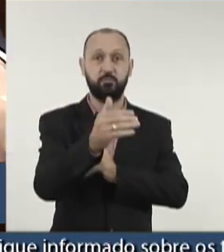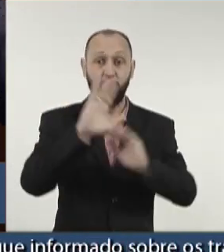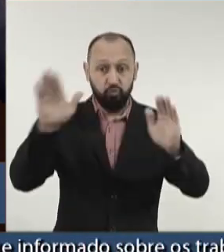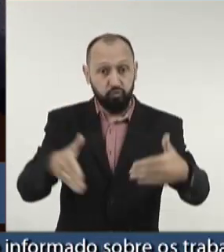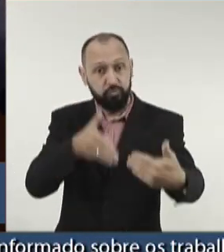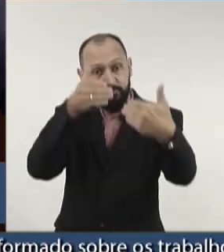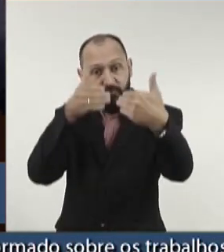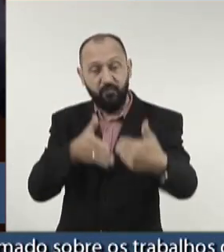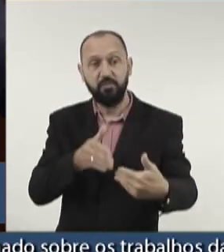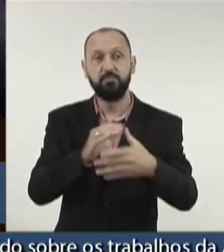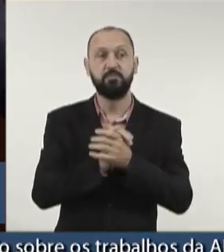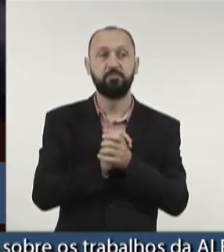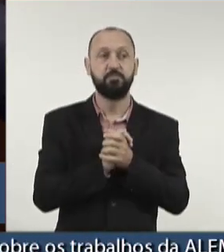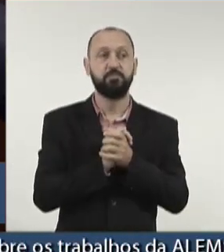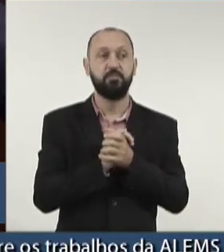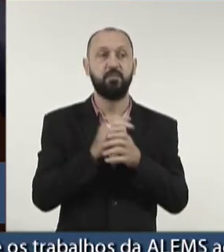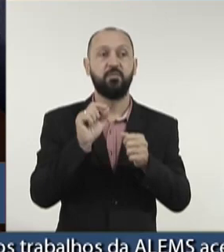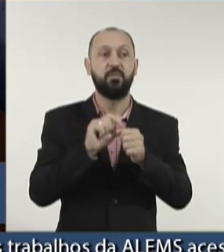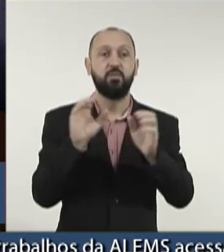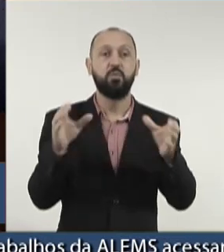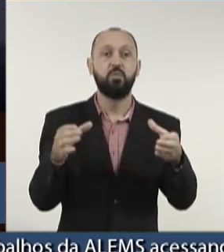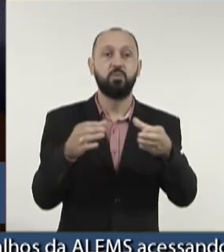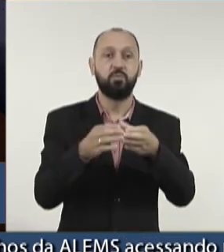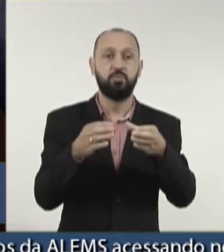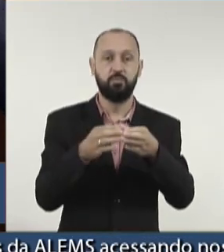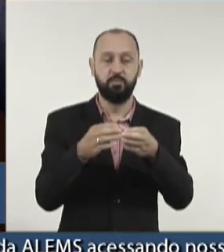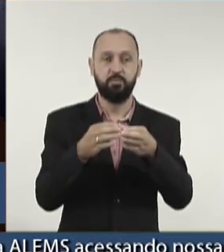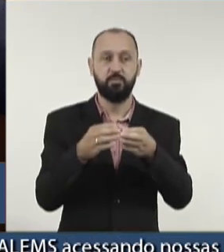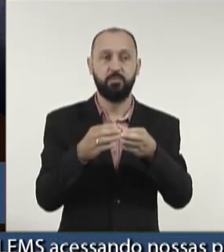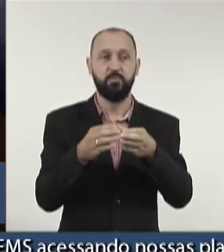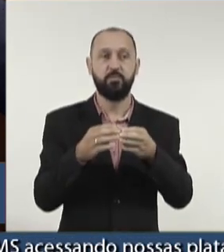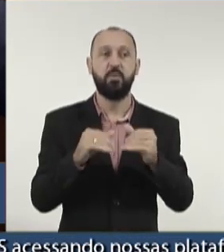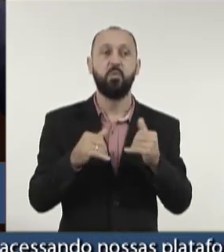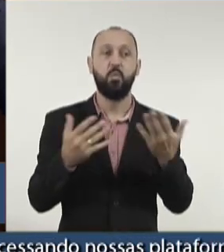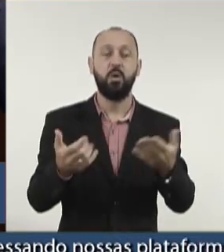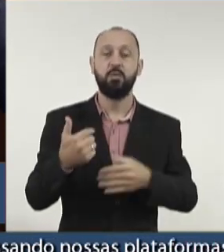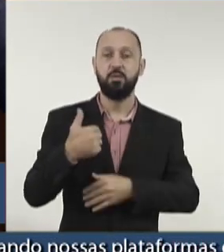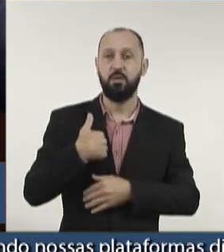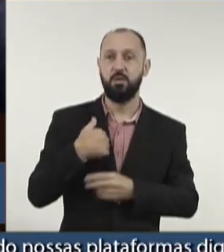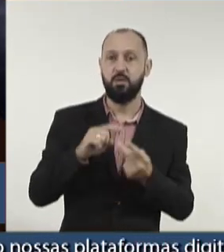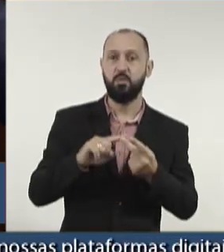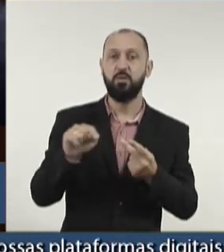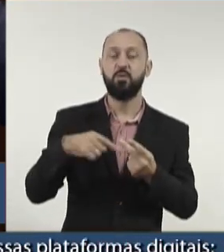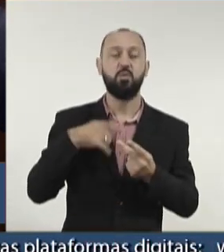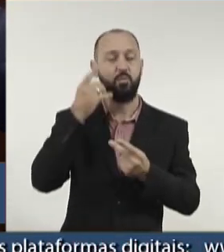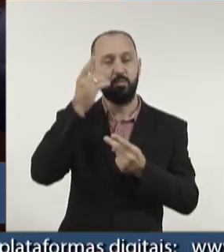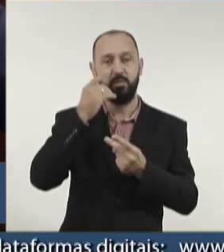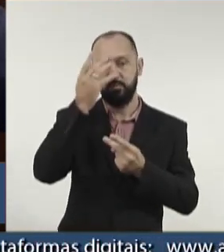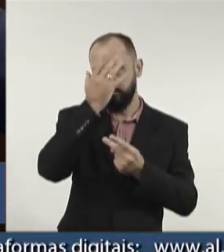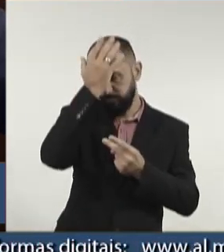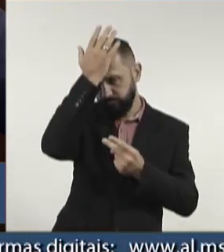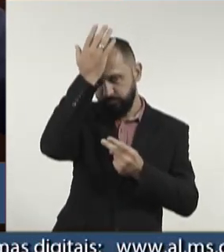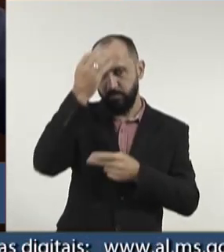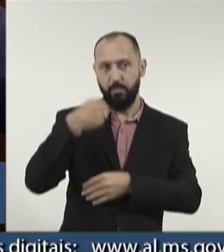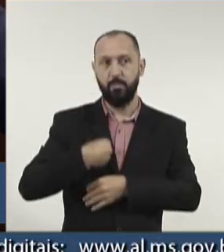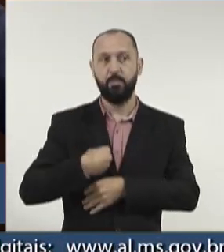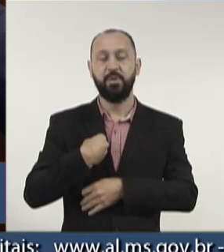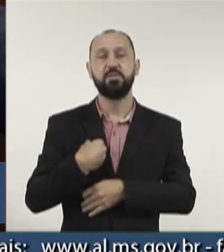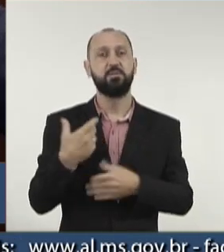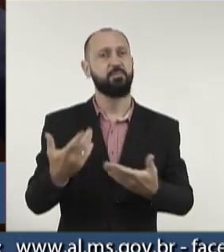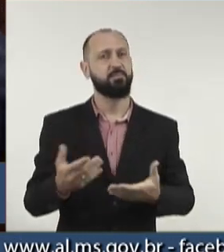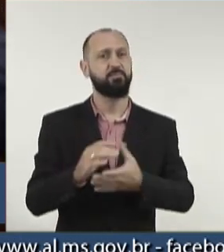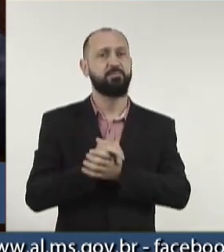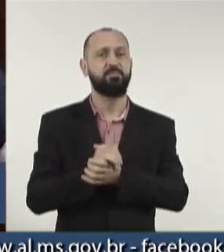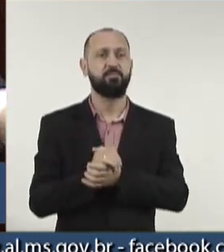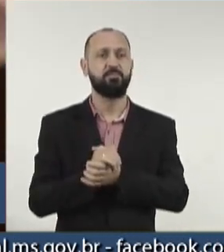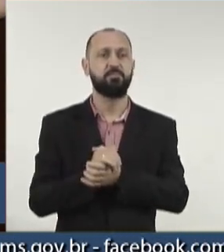direto, vão parar numa comissão a qual nem eu e nem o deputado Rafael Tavares fazemos parte.